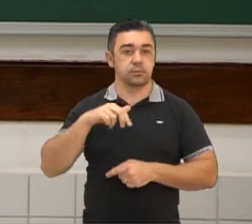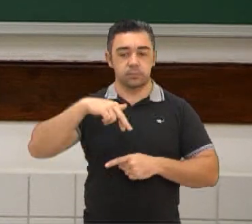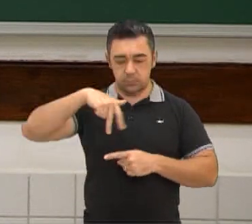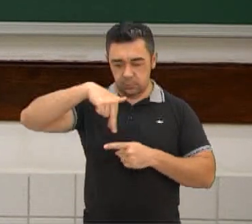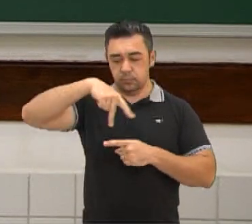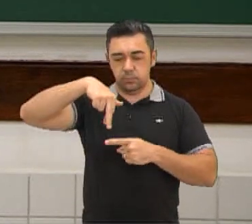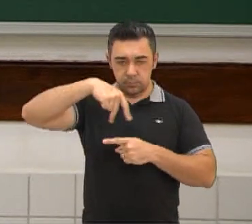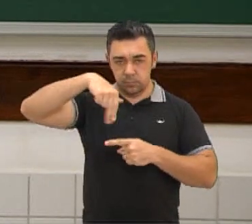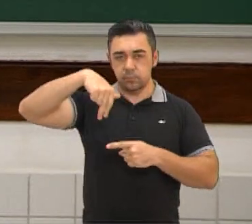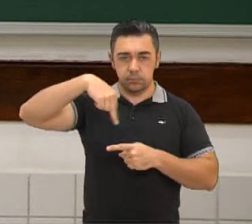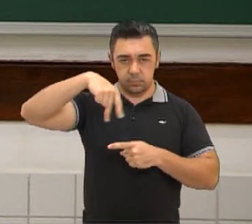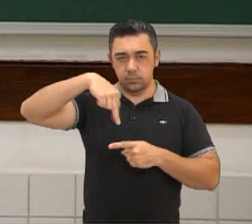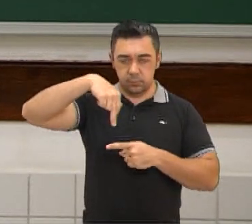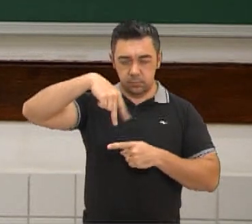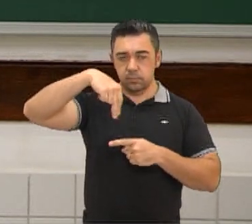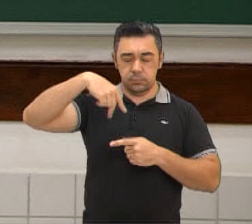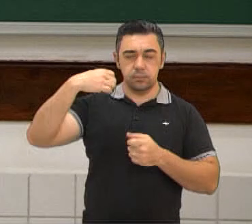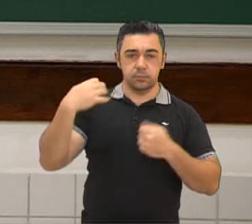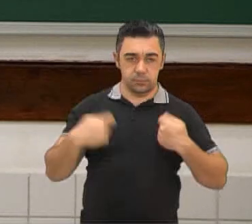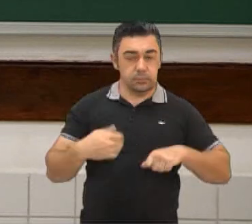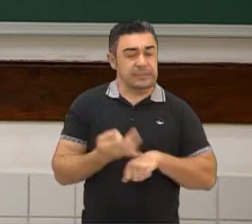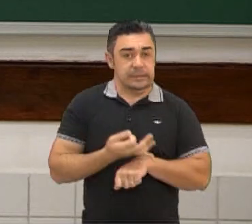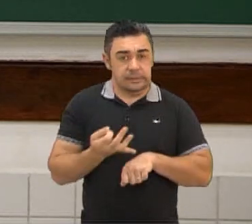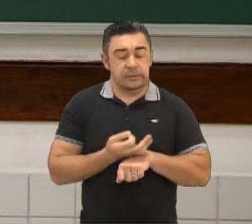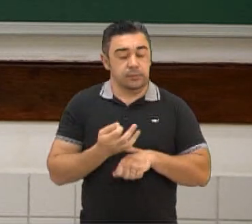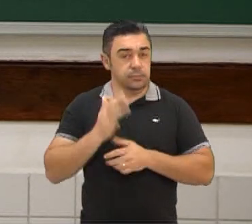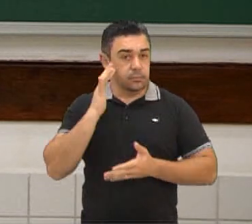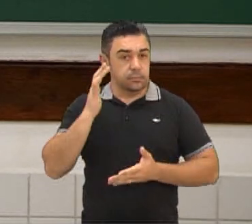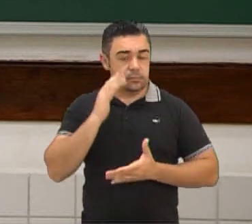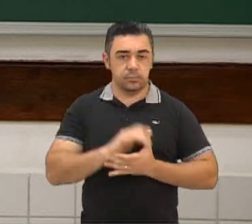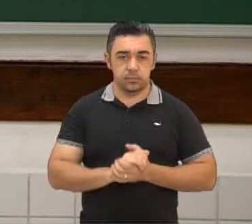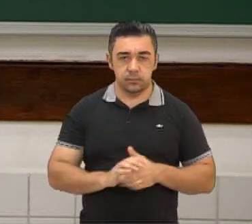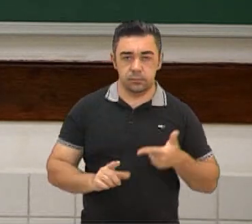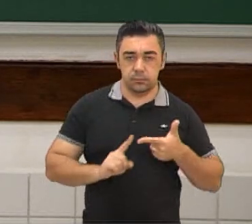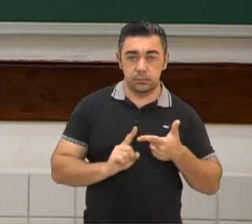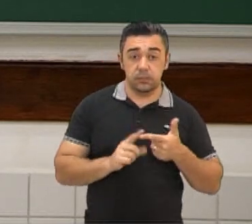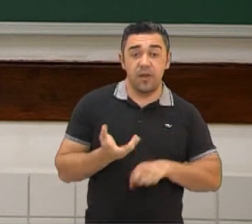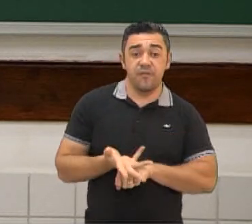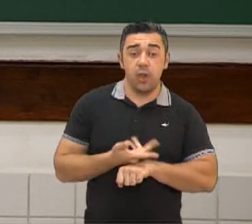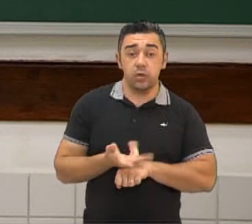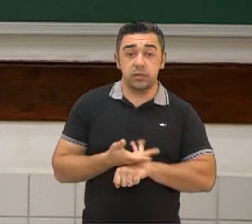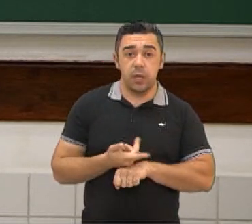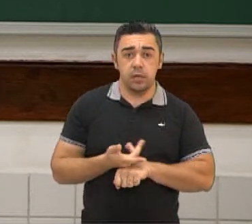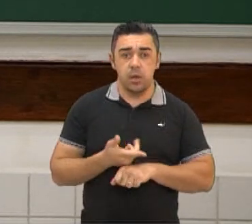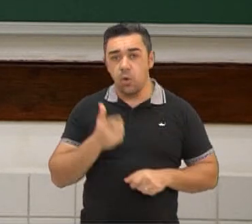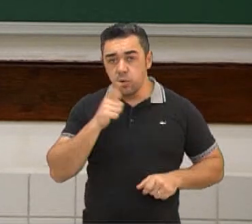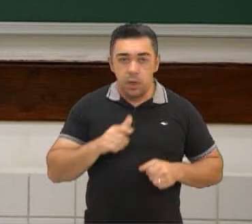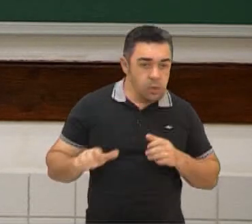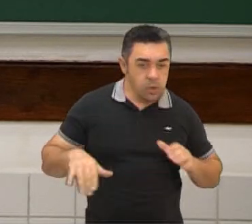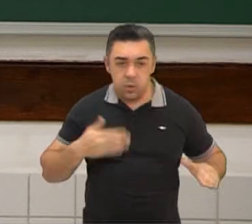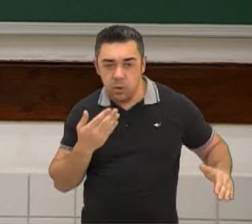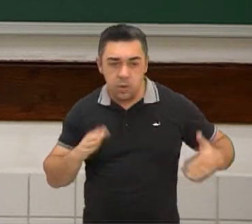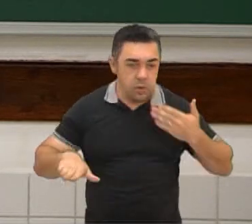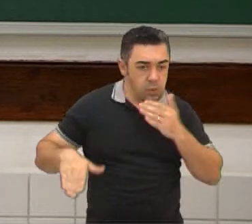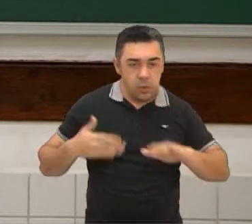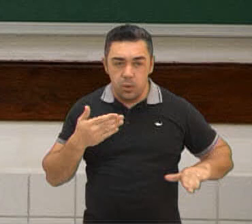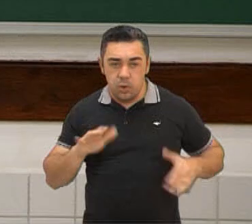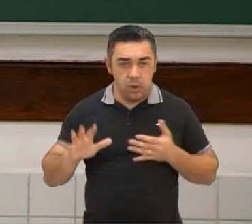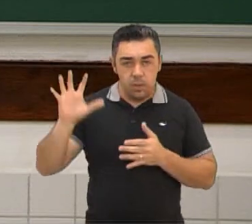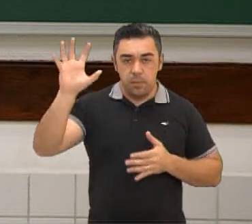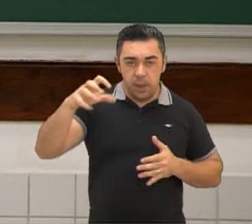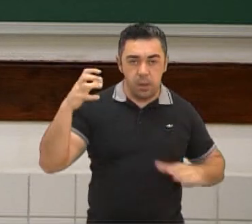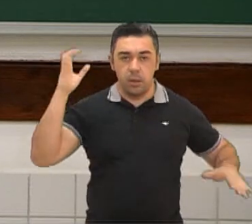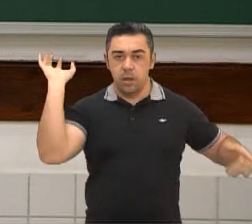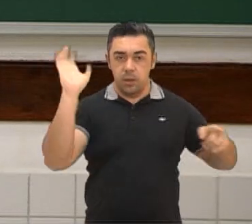ele precisa de uma resistência muito grande. Velocidade, para sair nadando atrás da bola, tá? É a bola